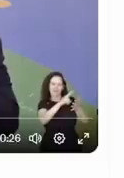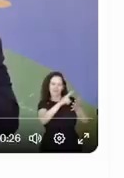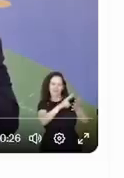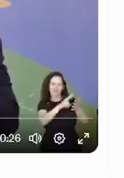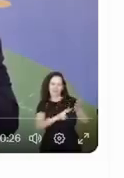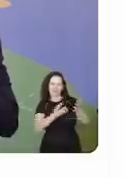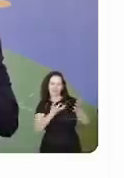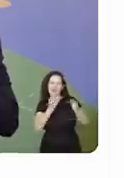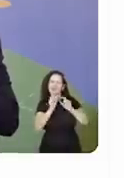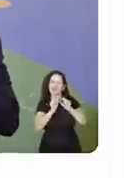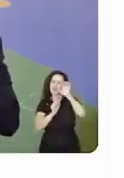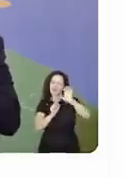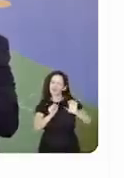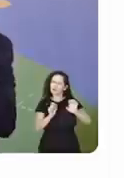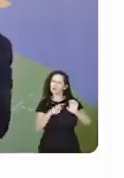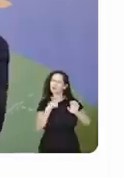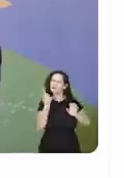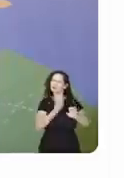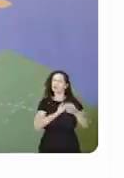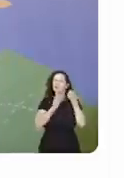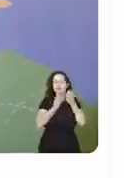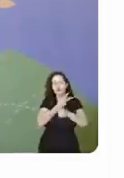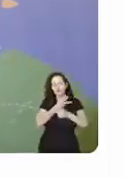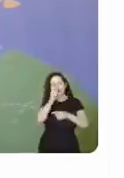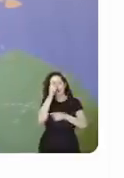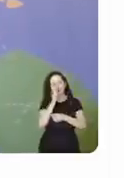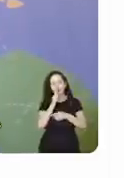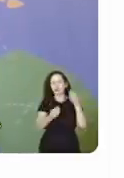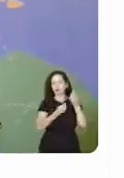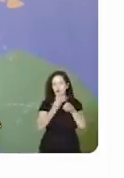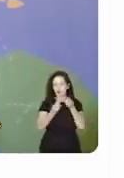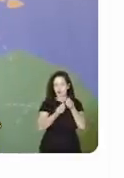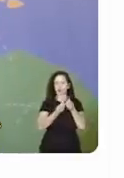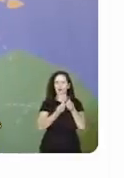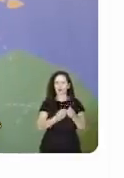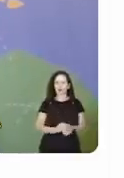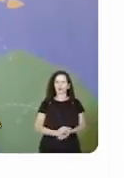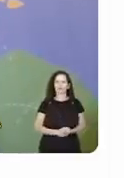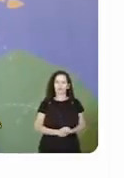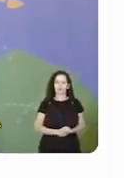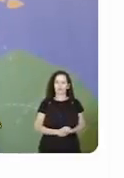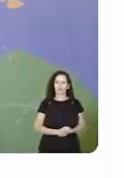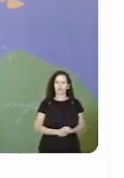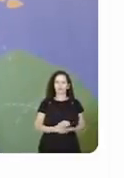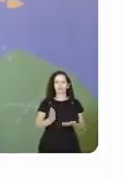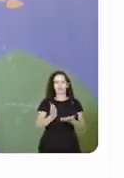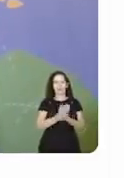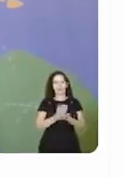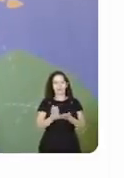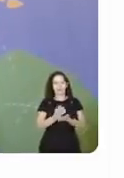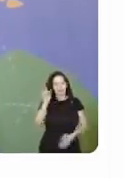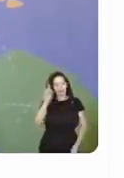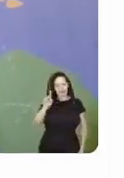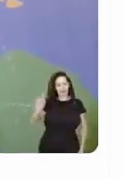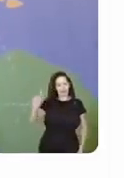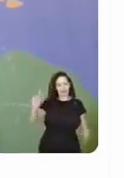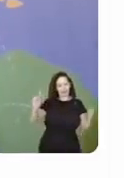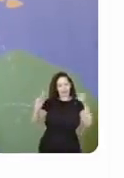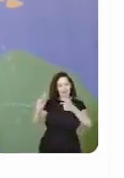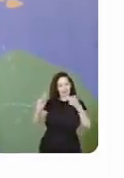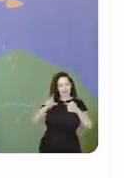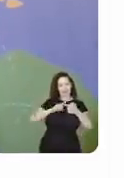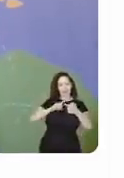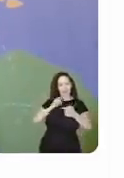só muitas vezes da direita ela tem mais facilidade do que nós com o discurso